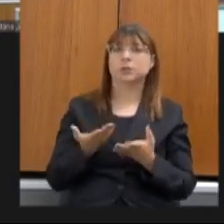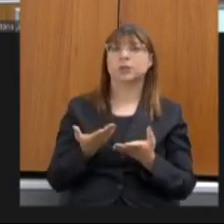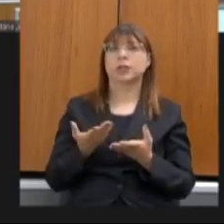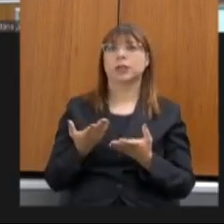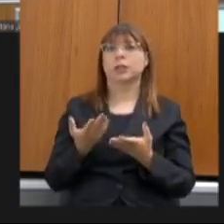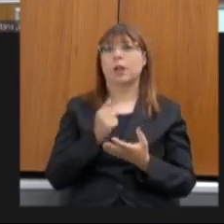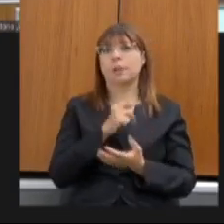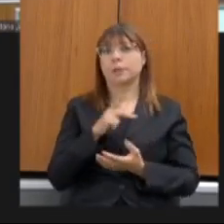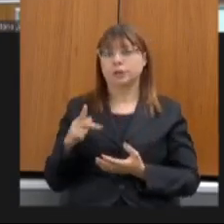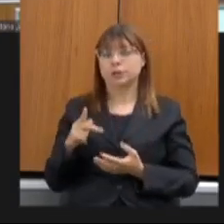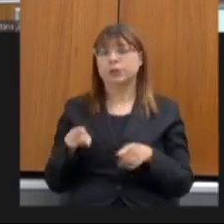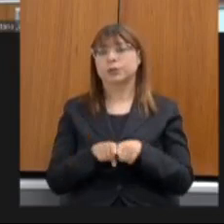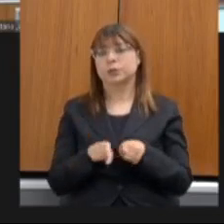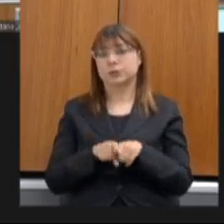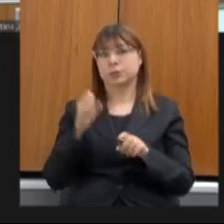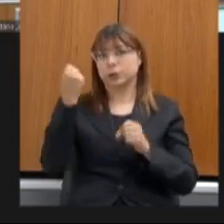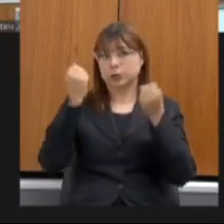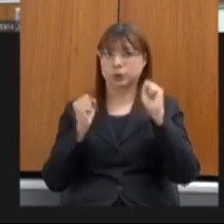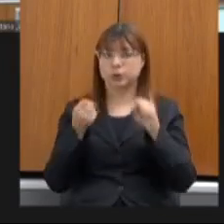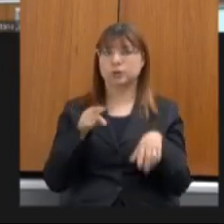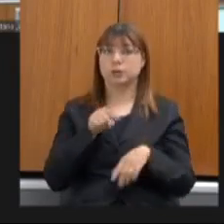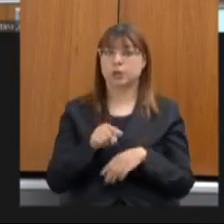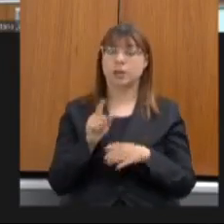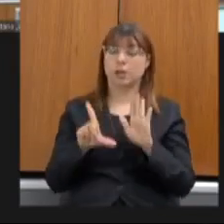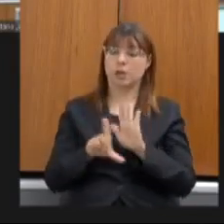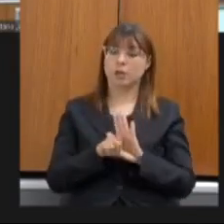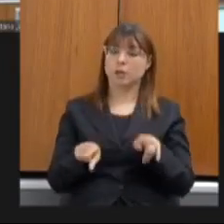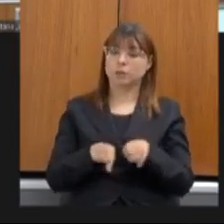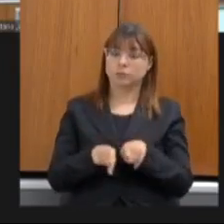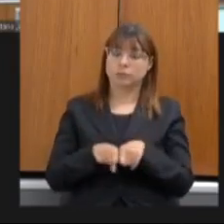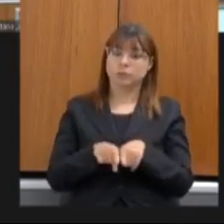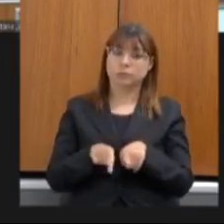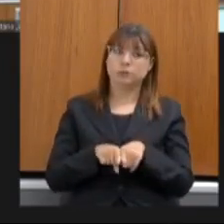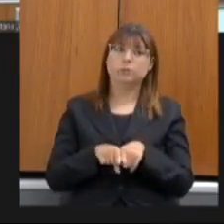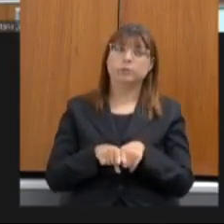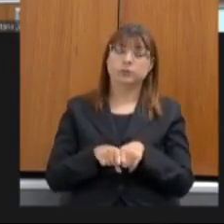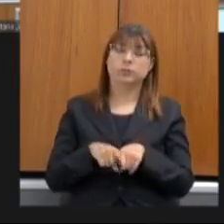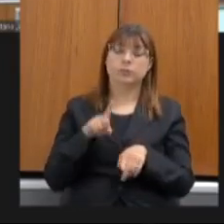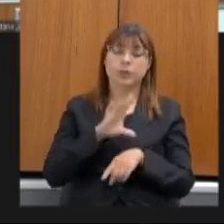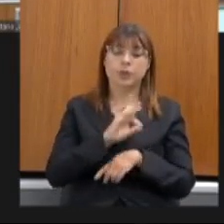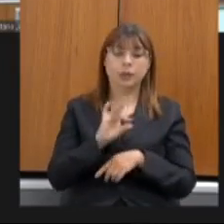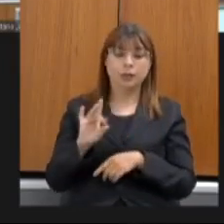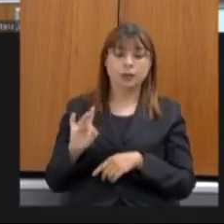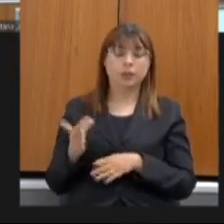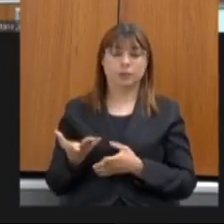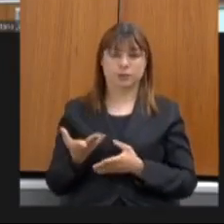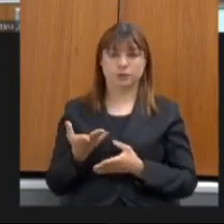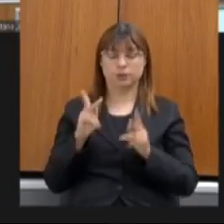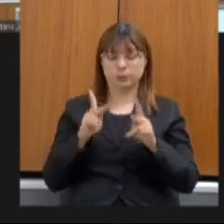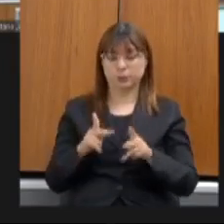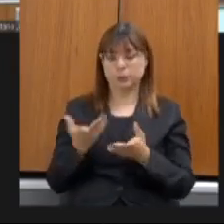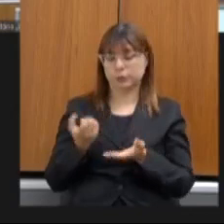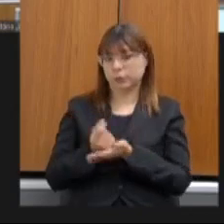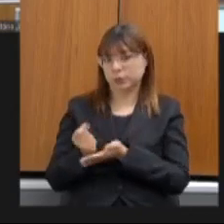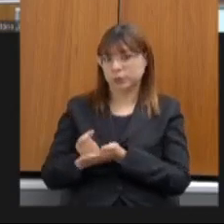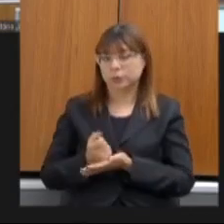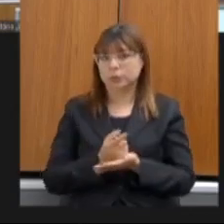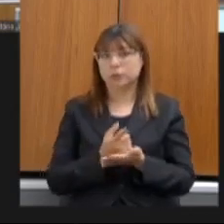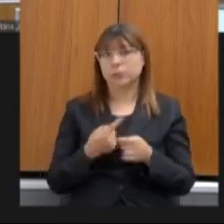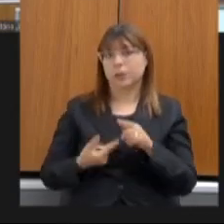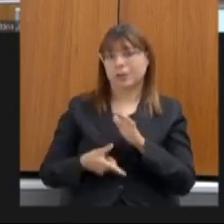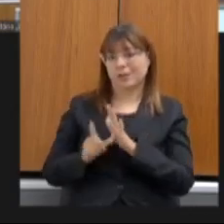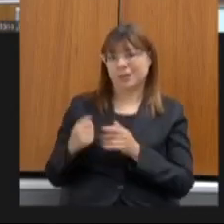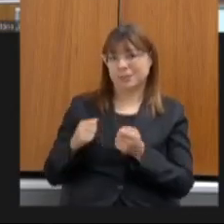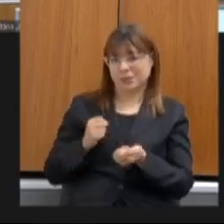de aplicativos além também da apuração real de cada consumidor no take or pay porque a antes eles